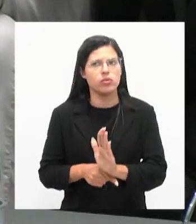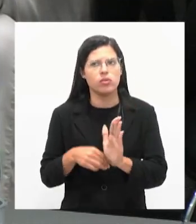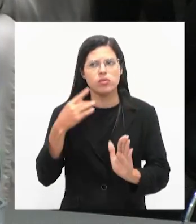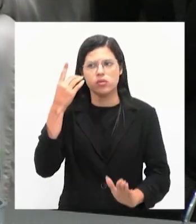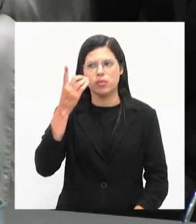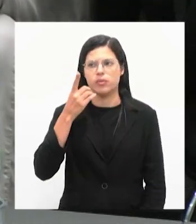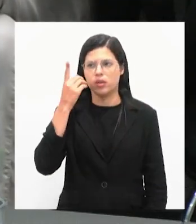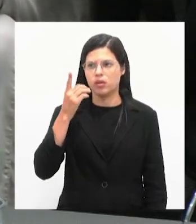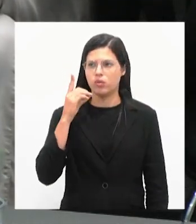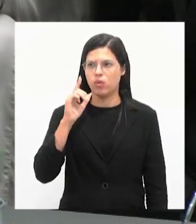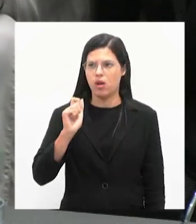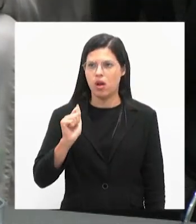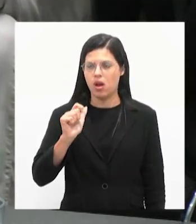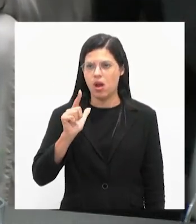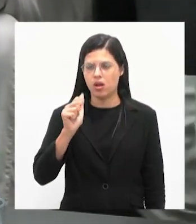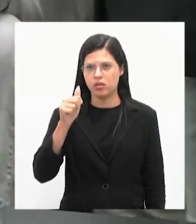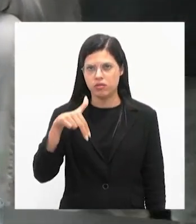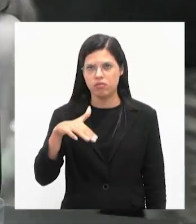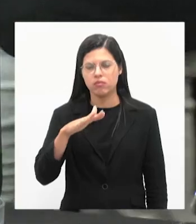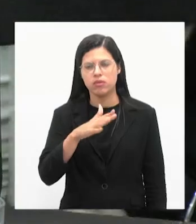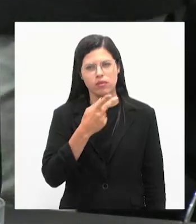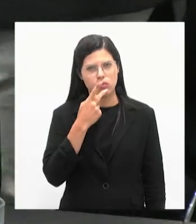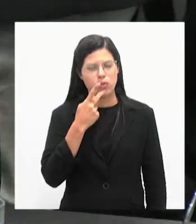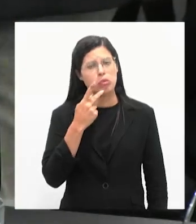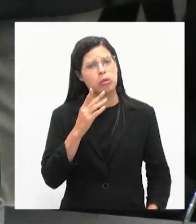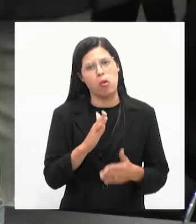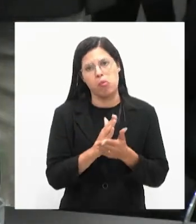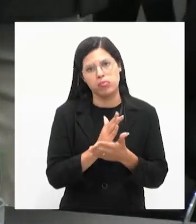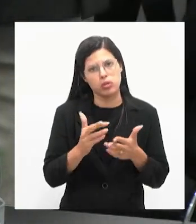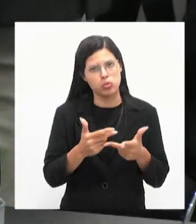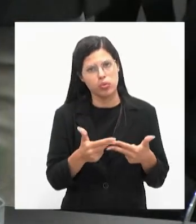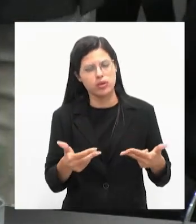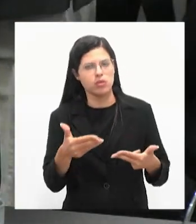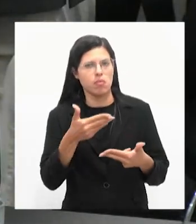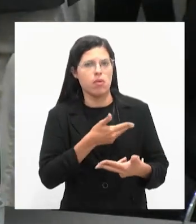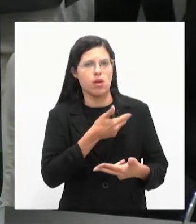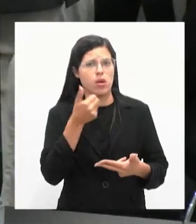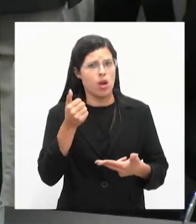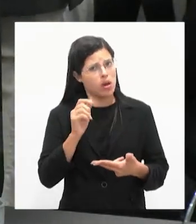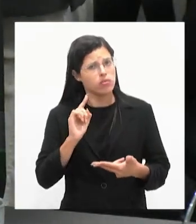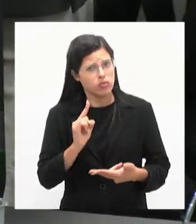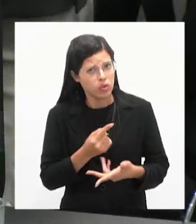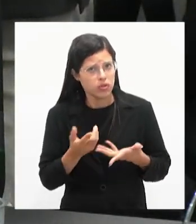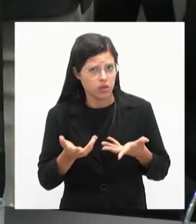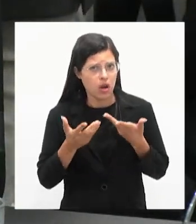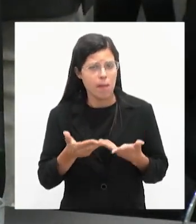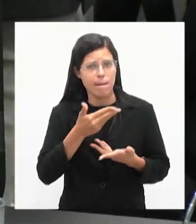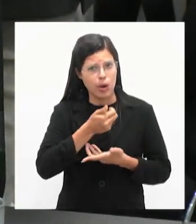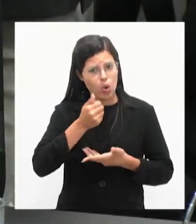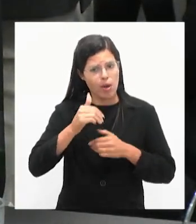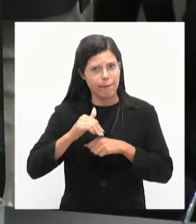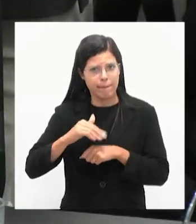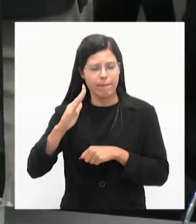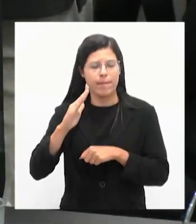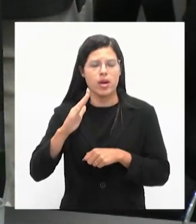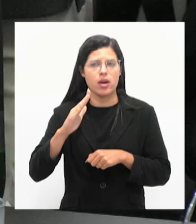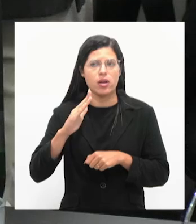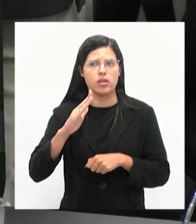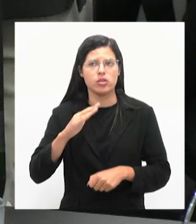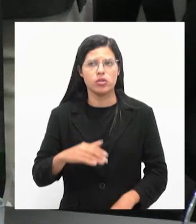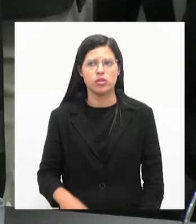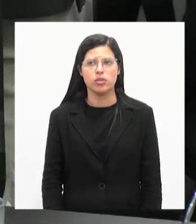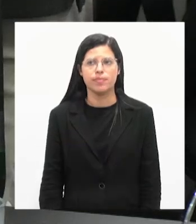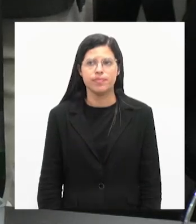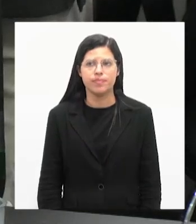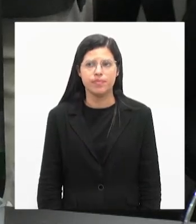deputado Alan já falou que alguma coisa já melhorou e nós queremos melhorar, queremos chegar num ponto que... porque tem